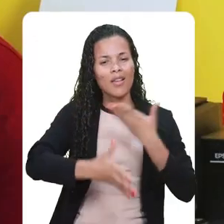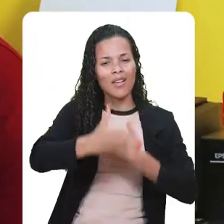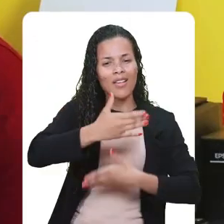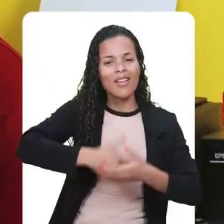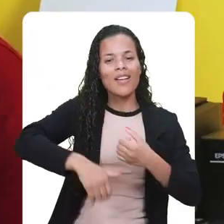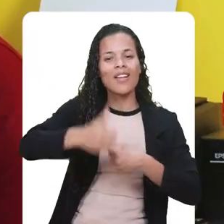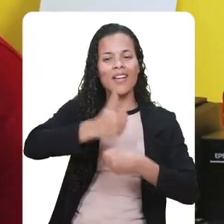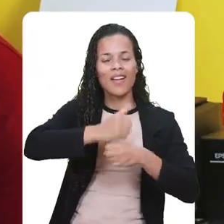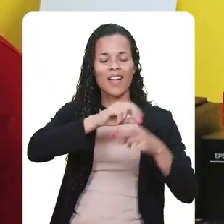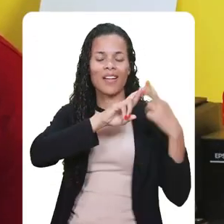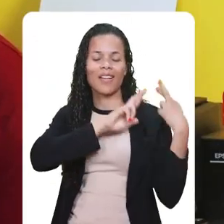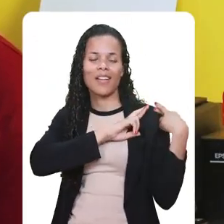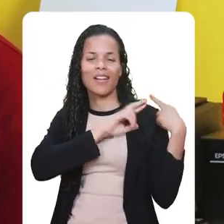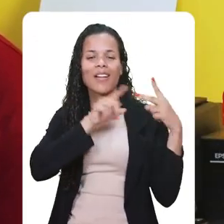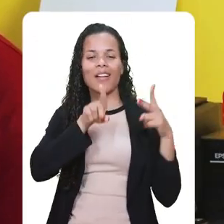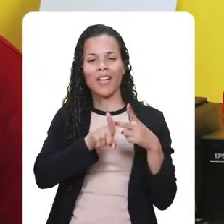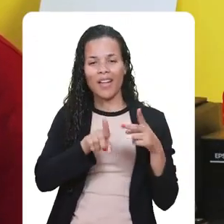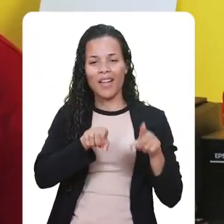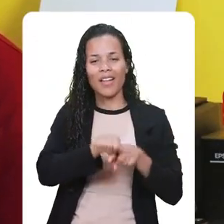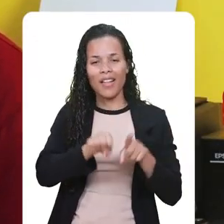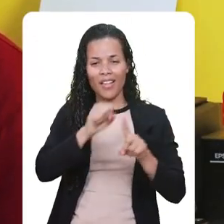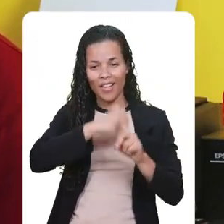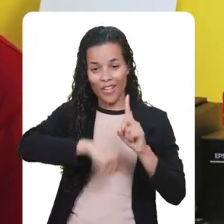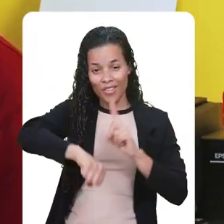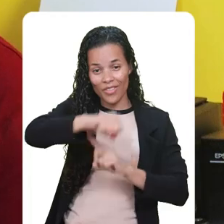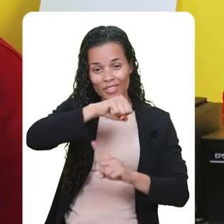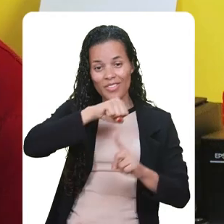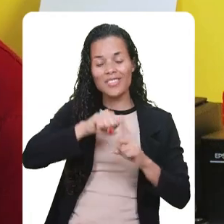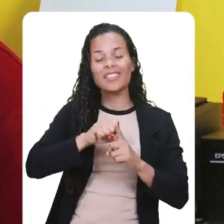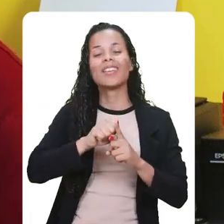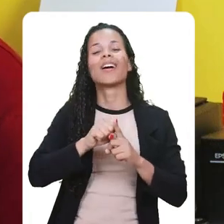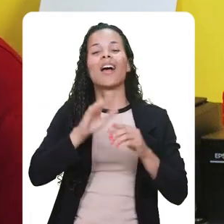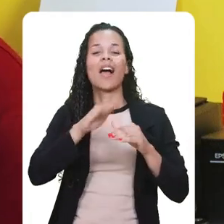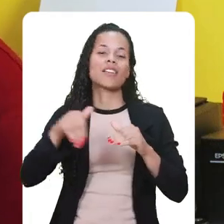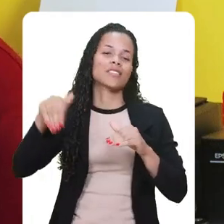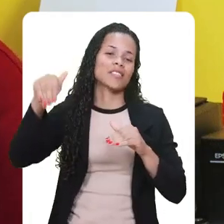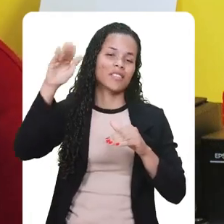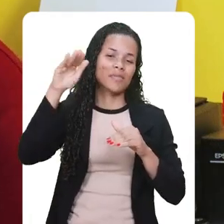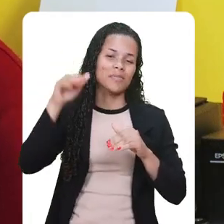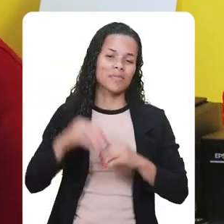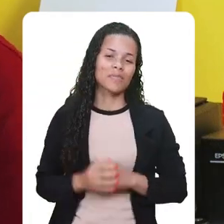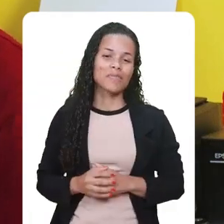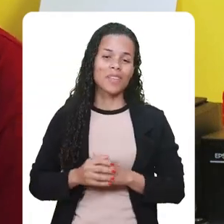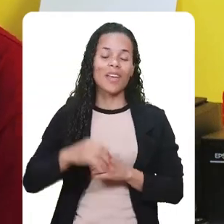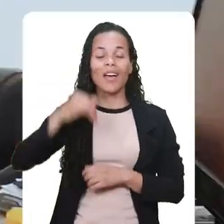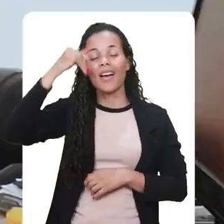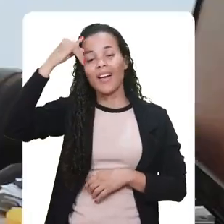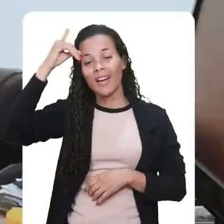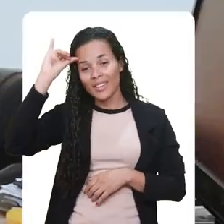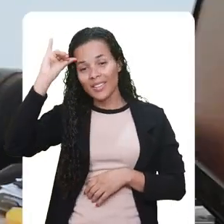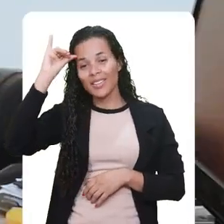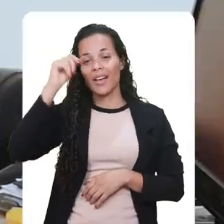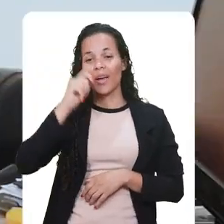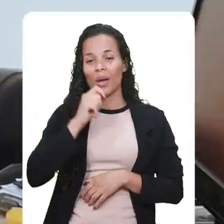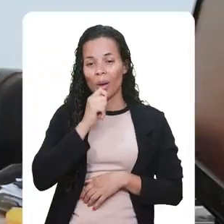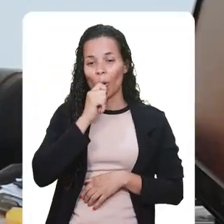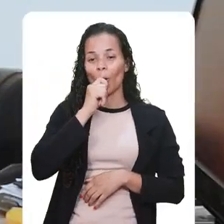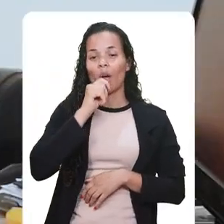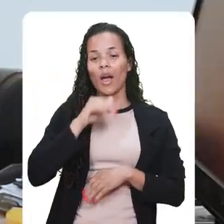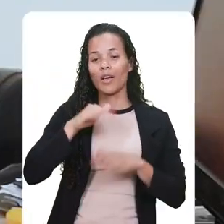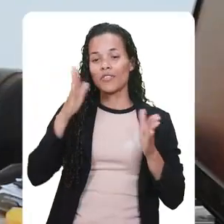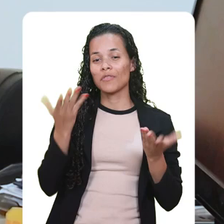a integração, o respeito e a socialização acima de tudo. O boi